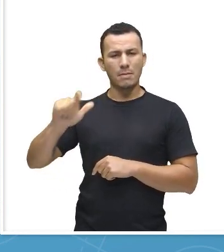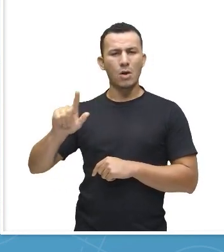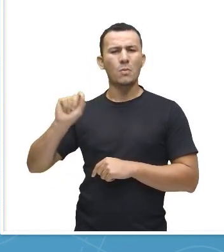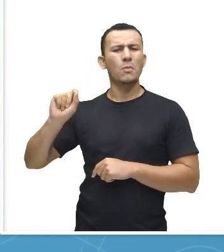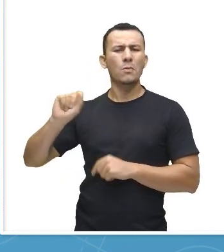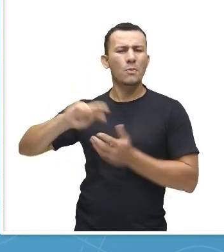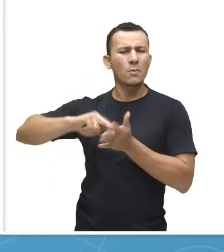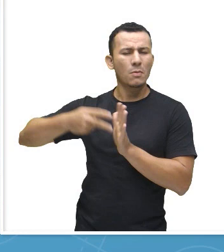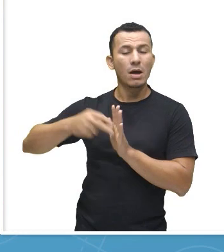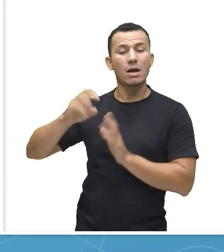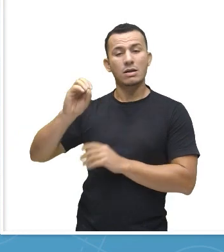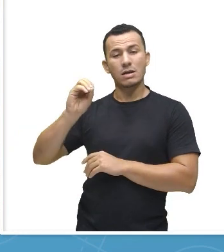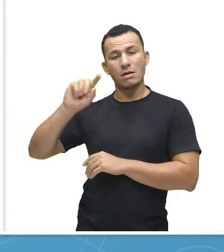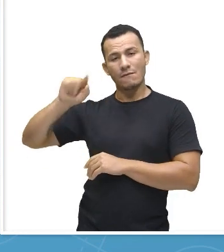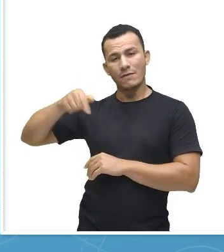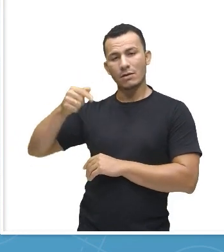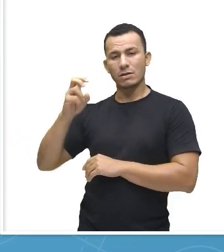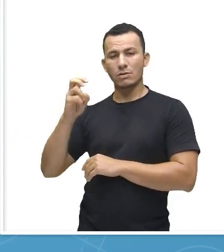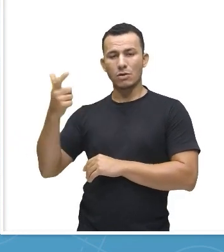que é o